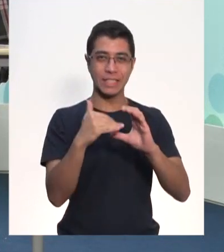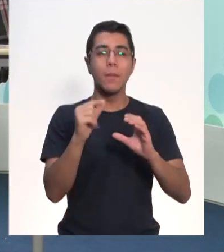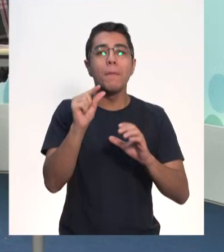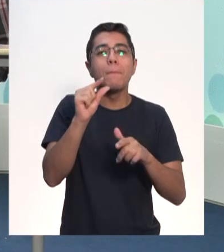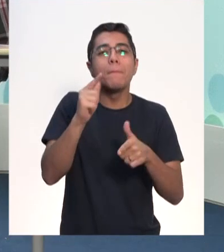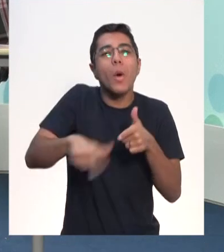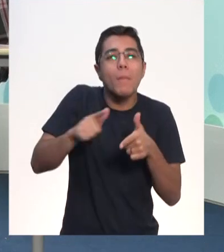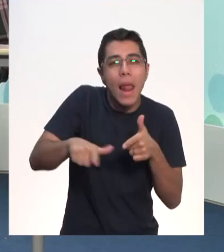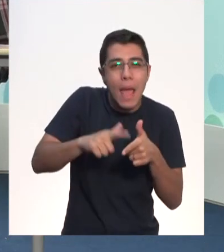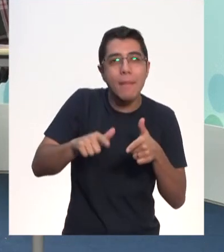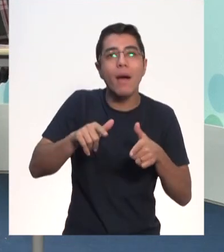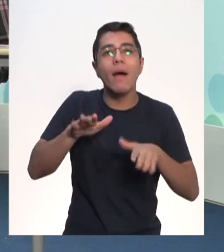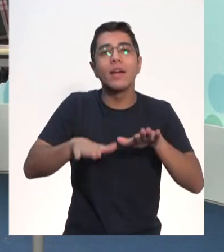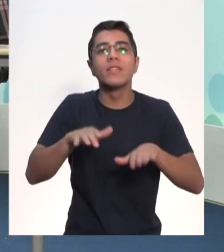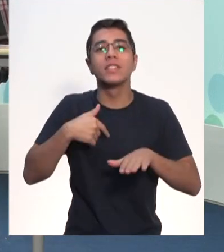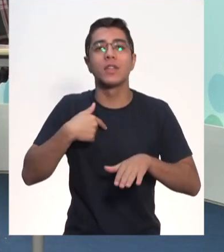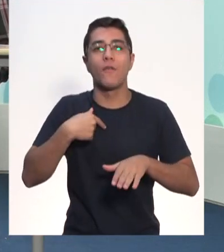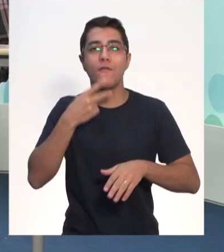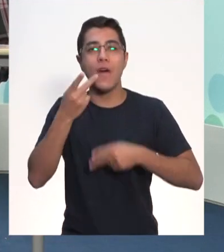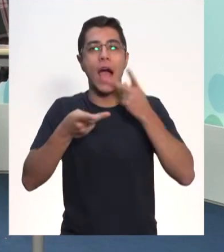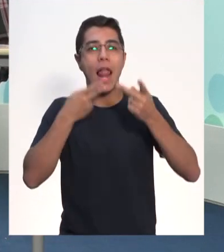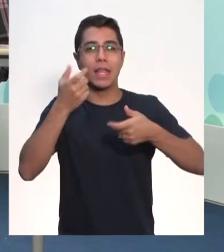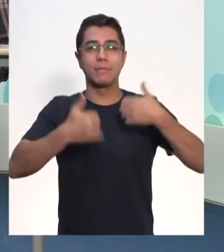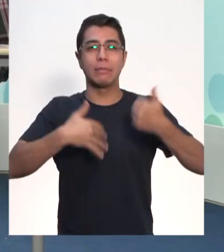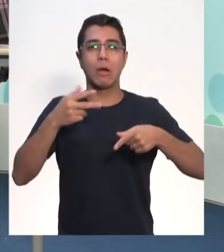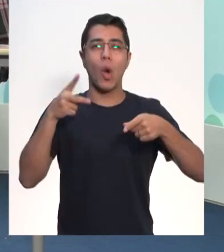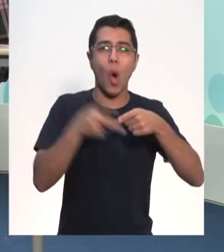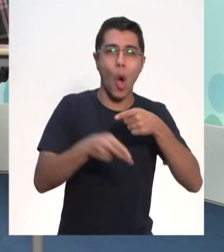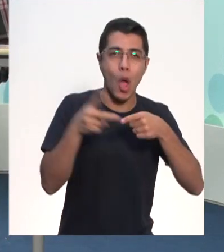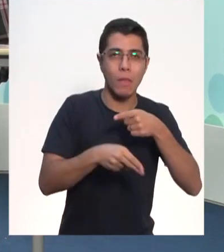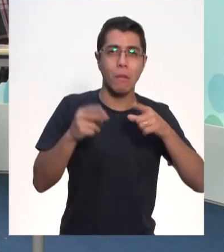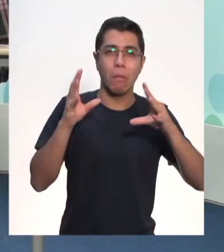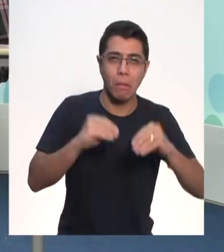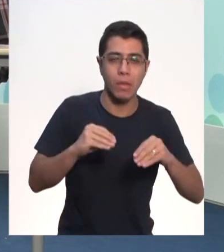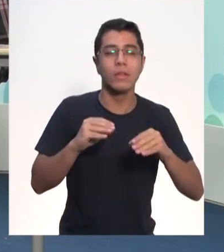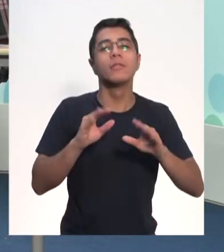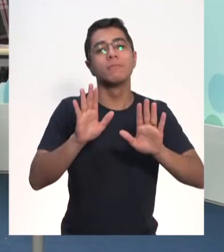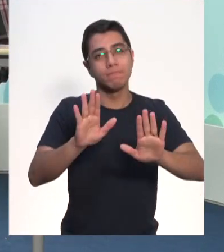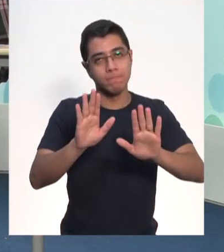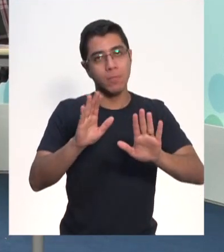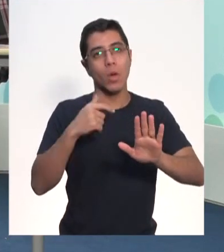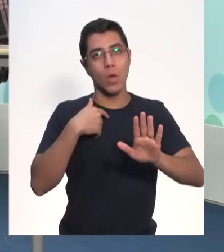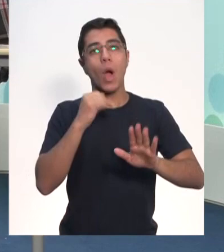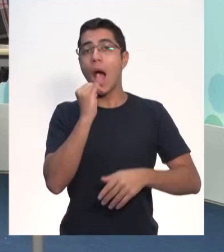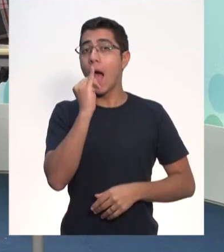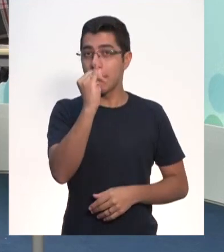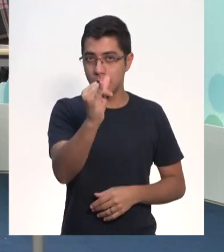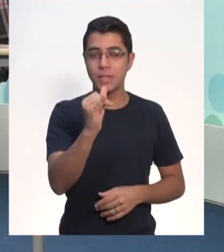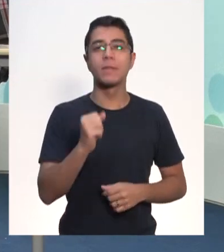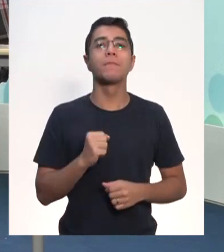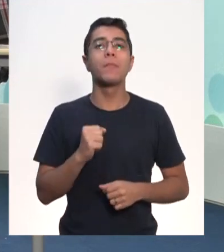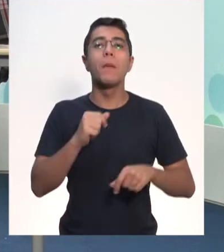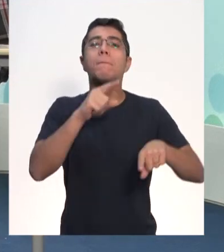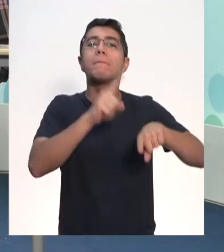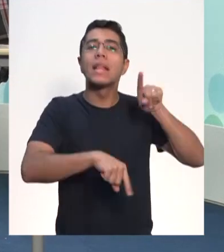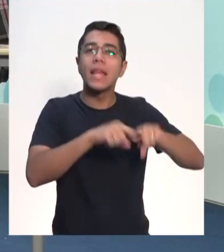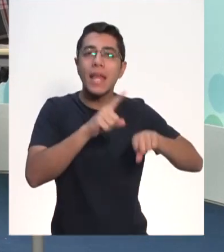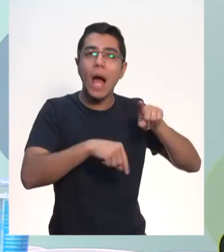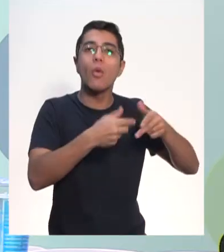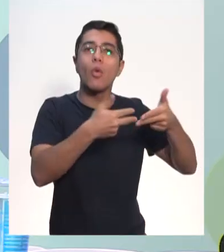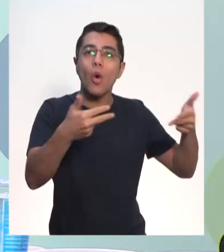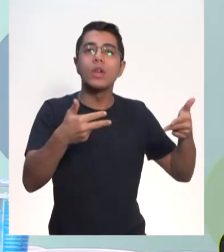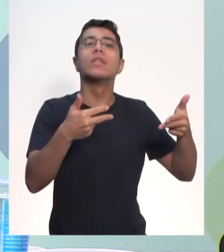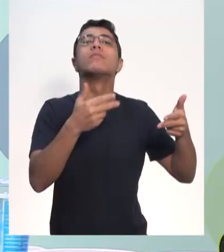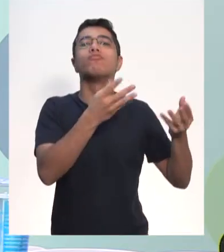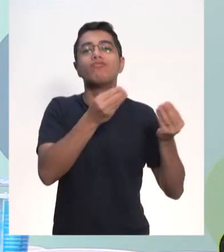da nossa fala, então nós também temos a informação aqui que todo o material está ficando disponível no YouTube do Centro